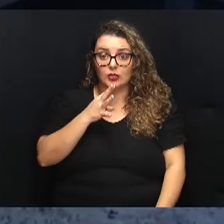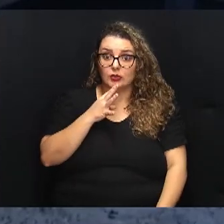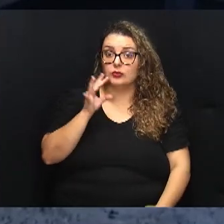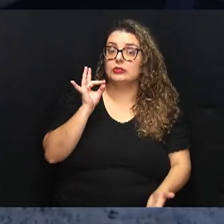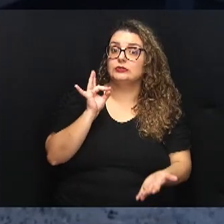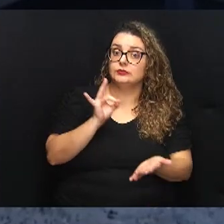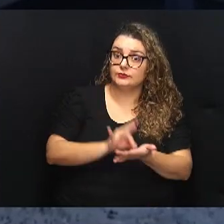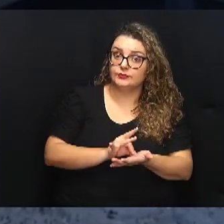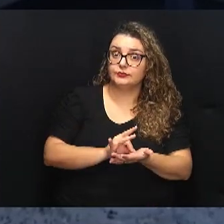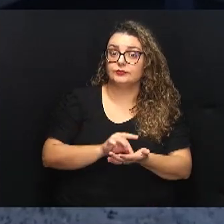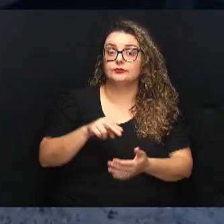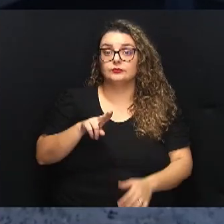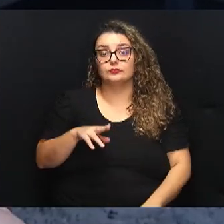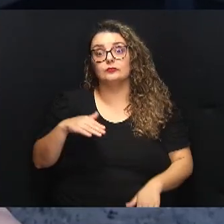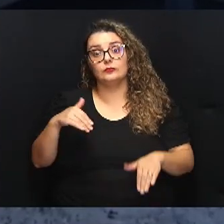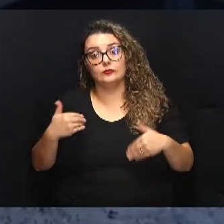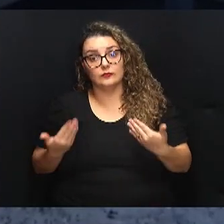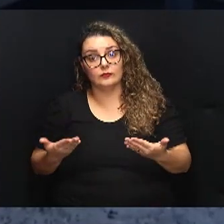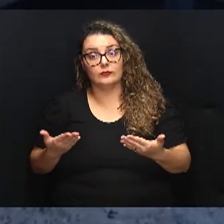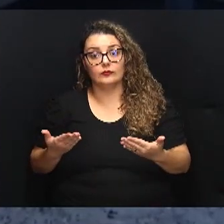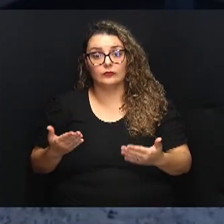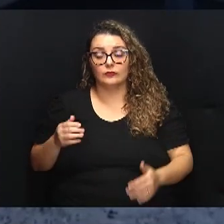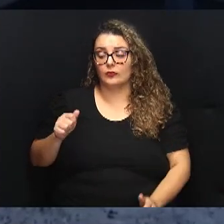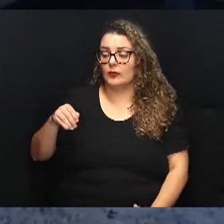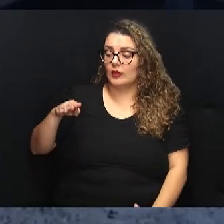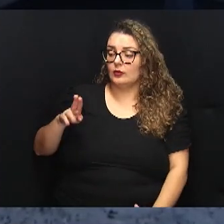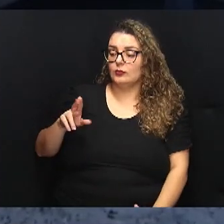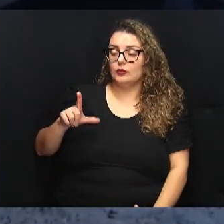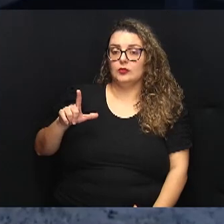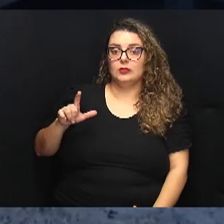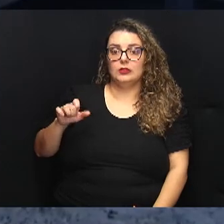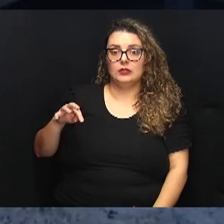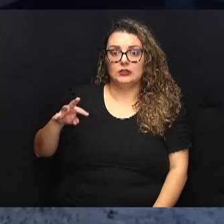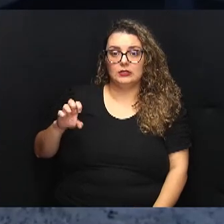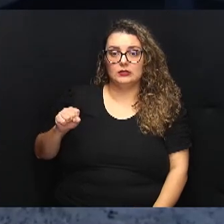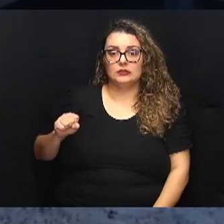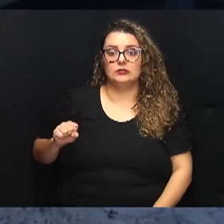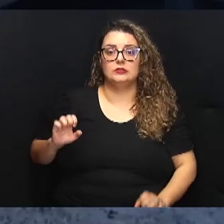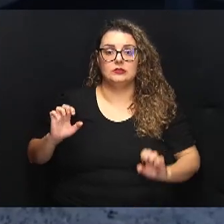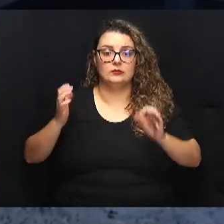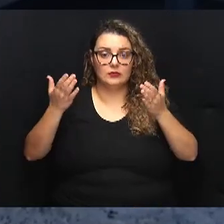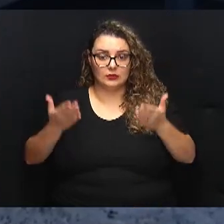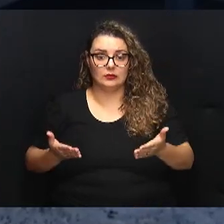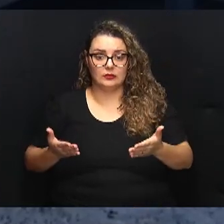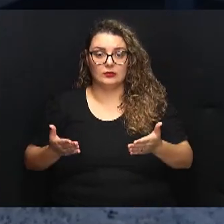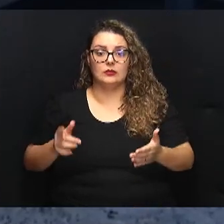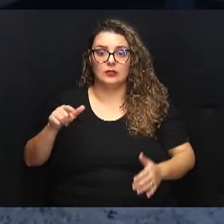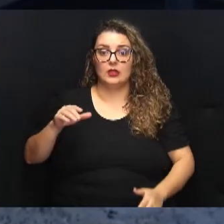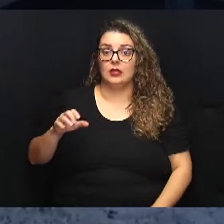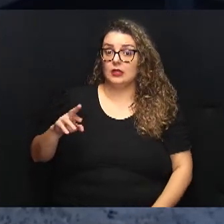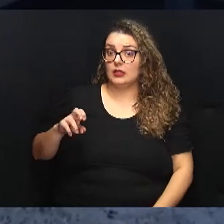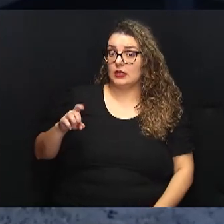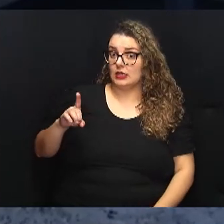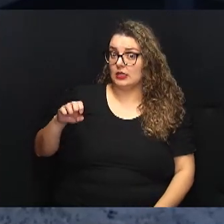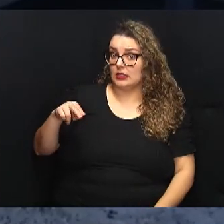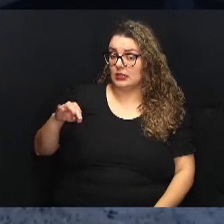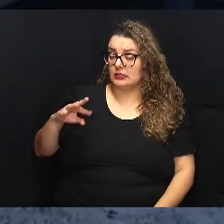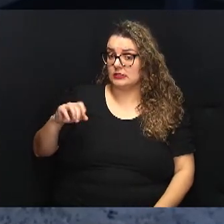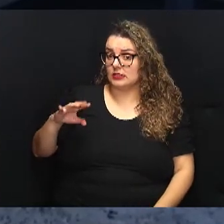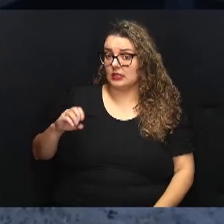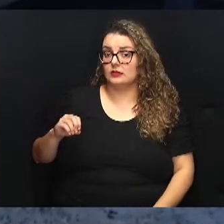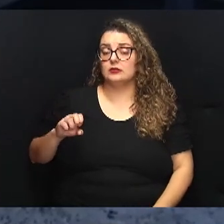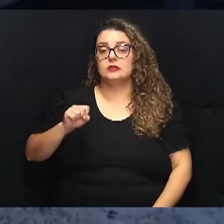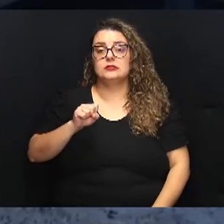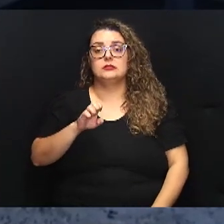de fato, ou no caso de ambulantes que a gente tem aí em eventos, eles são credenciados pela CETEC, então